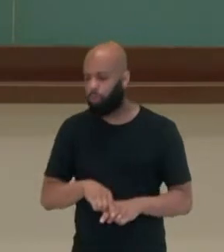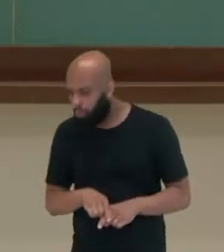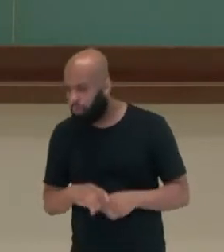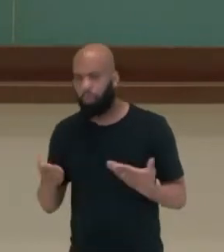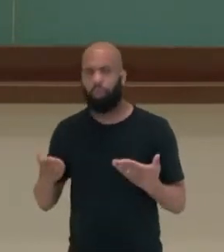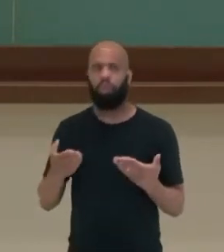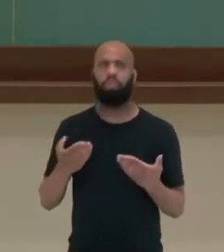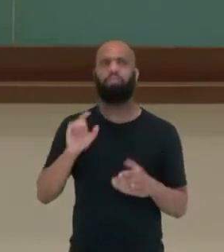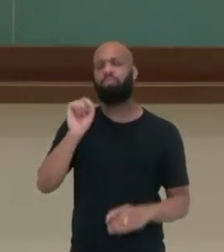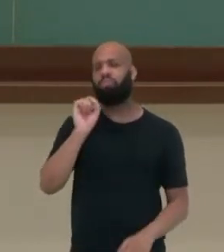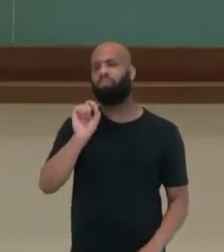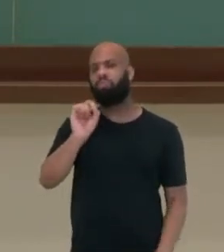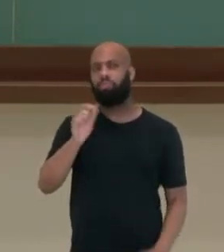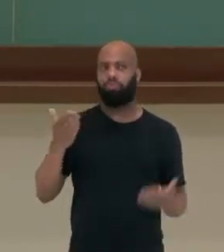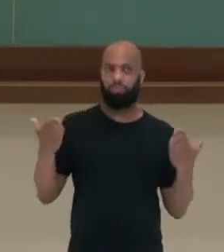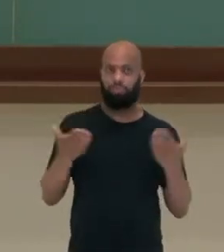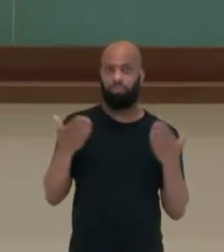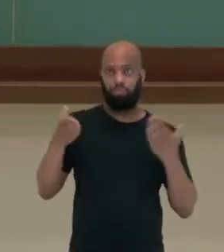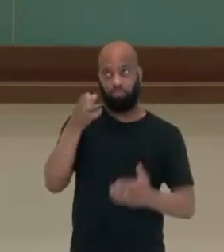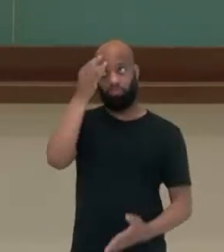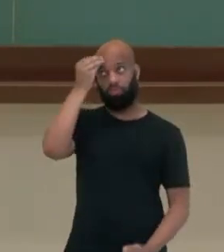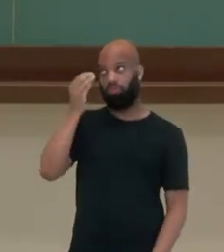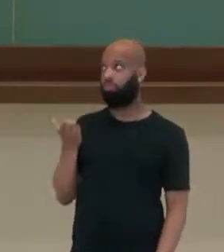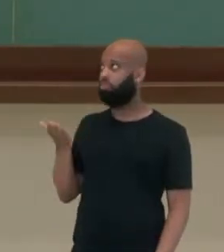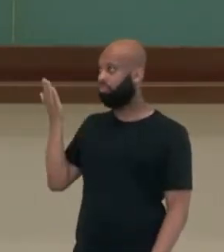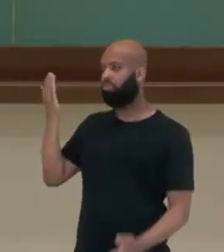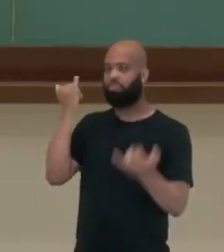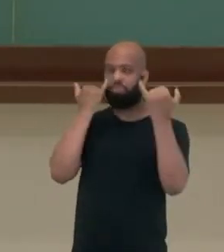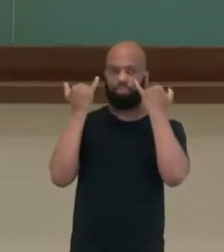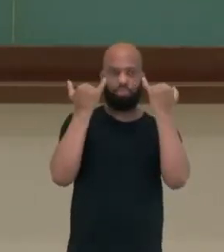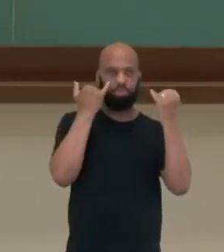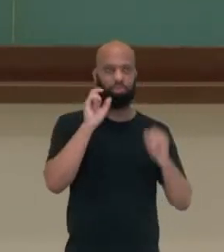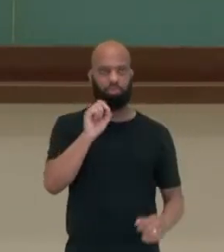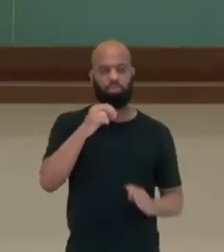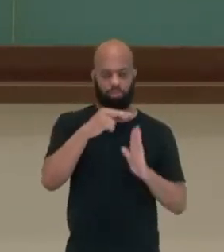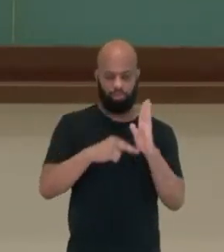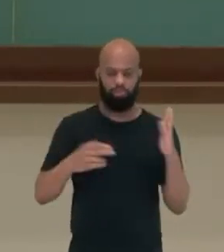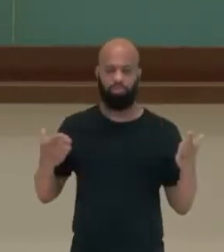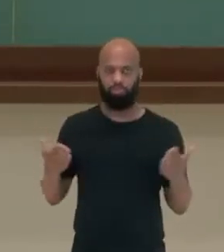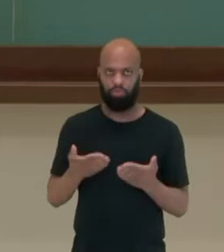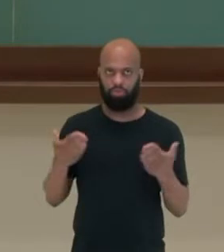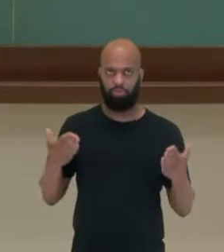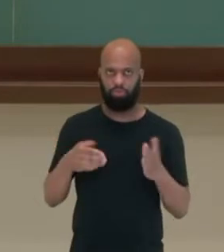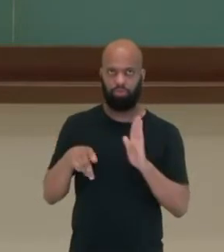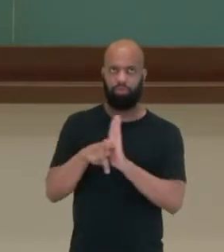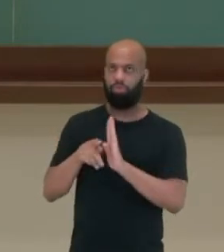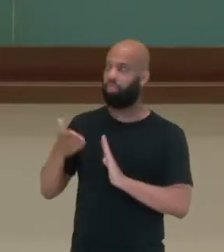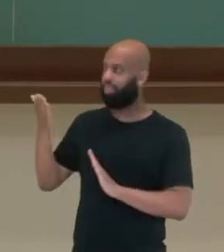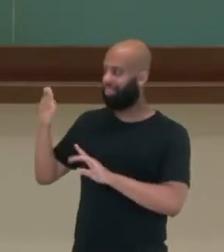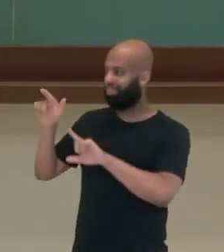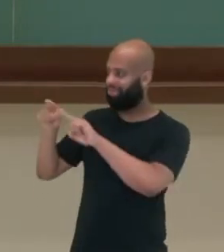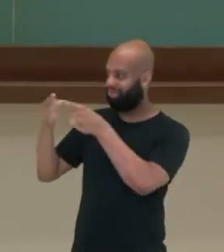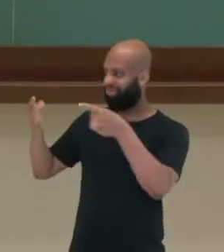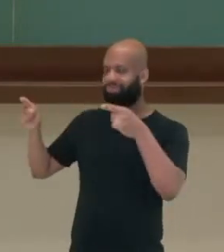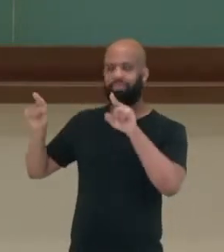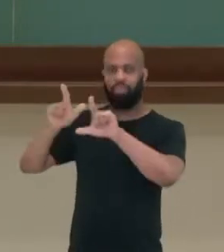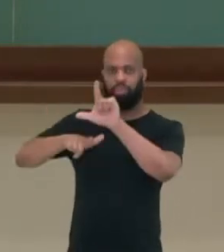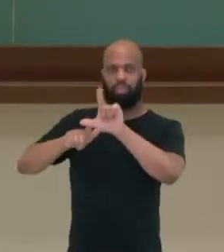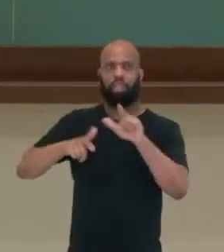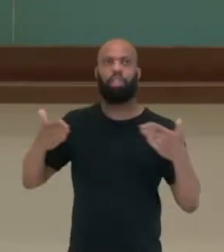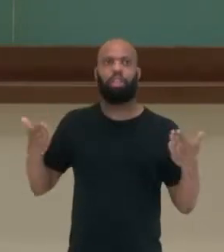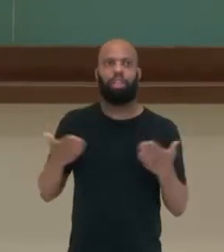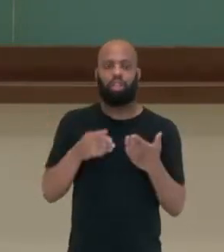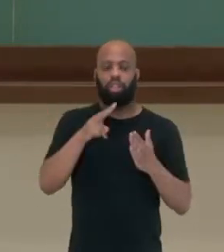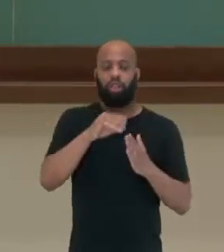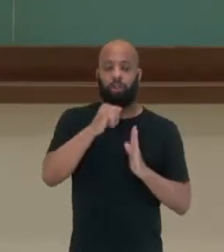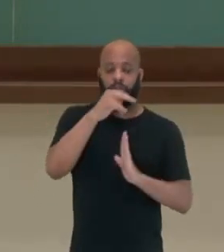Vejam então, segurem aí na cabeça de vocês o que nós lemos aqui na terceira do plural, e vamos agora ler